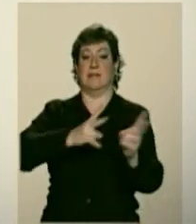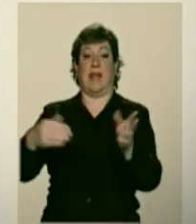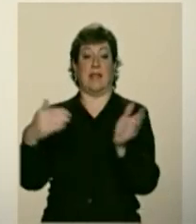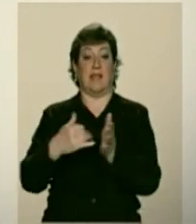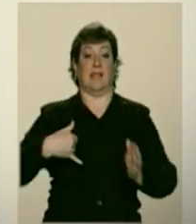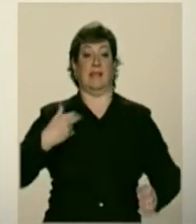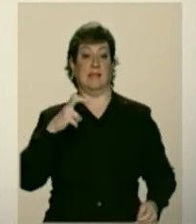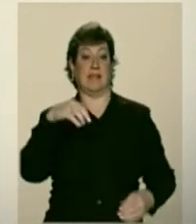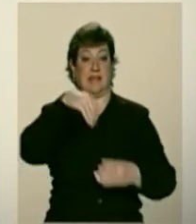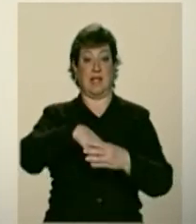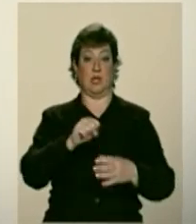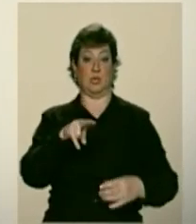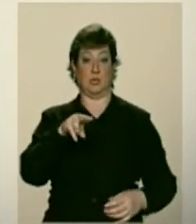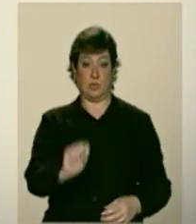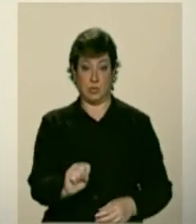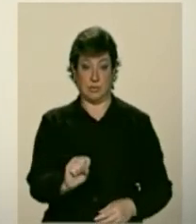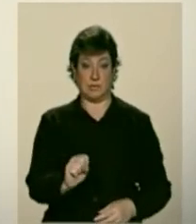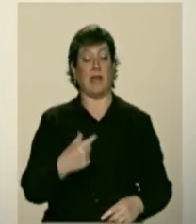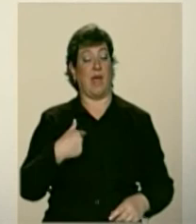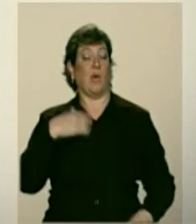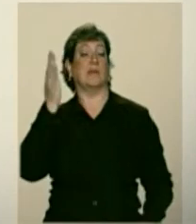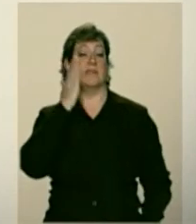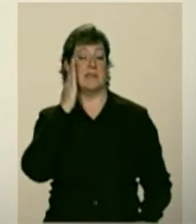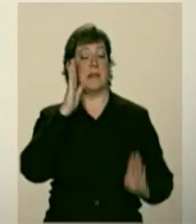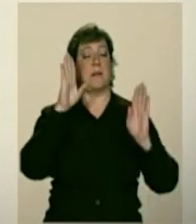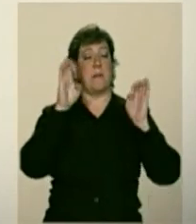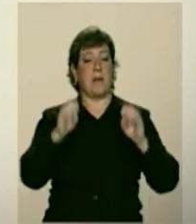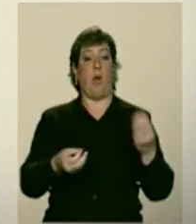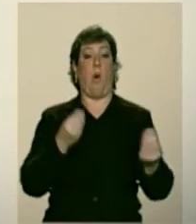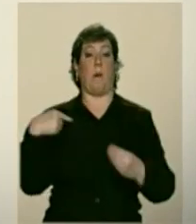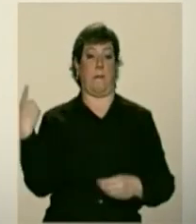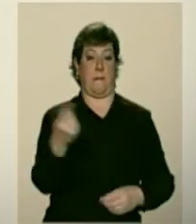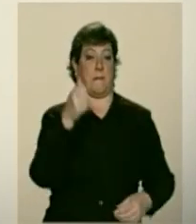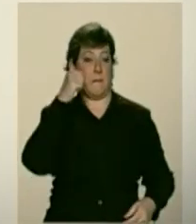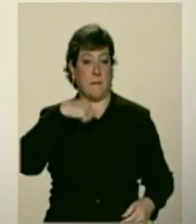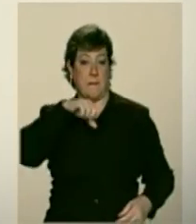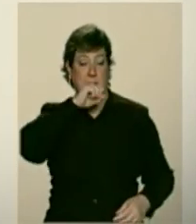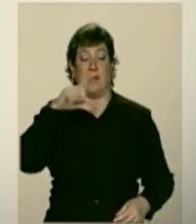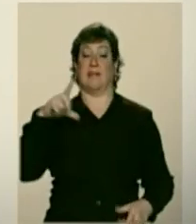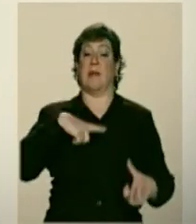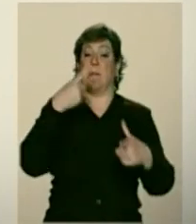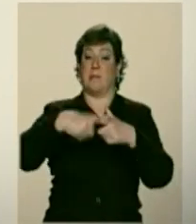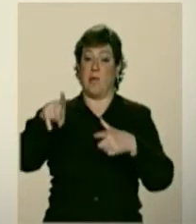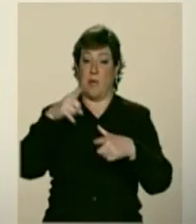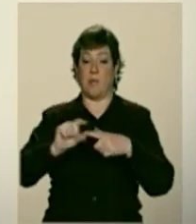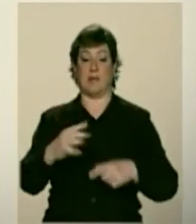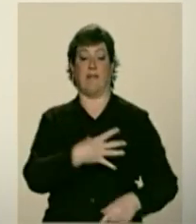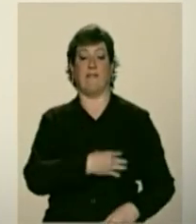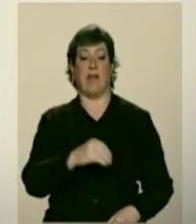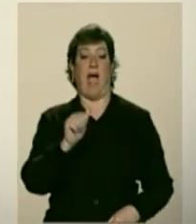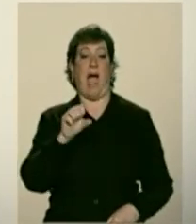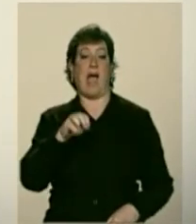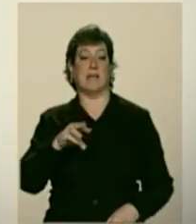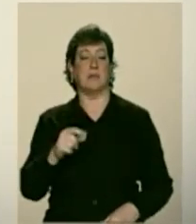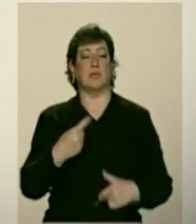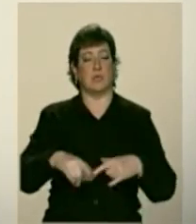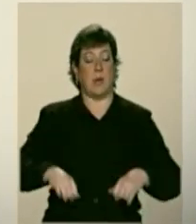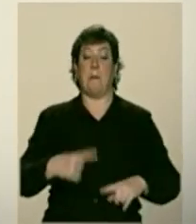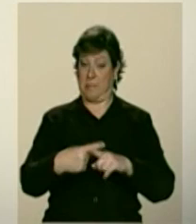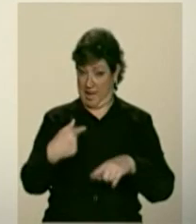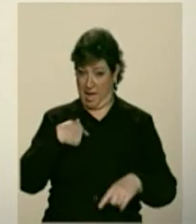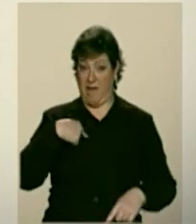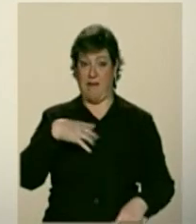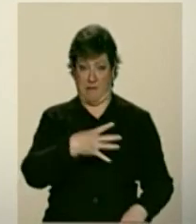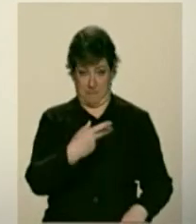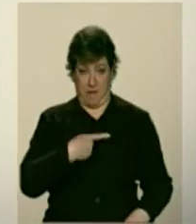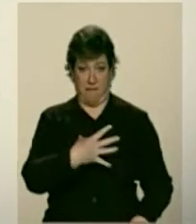no SUS. Eu sei bem como as mães que têm filhos com asma ficam apreensivas, porque a minha filha teve